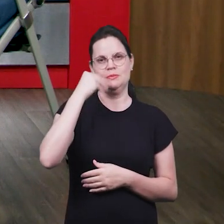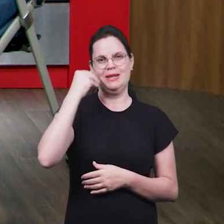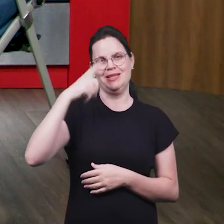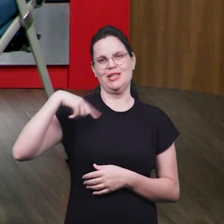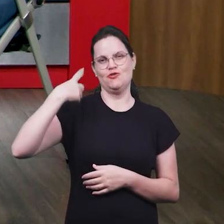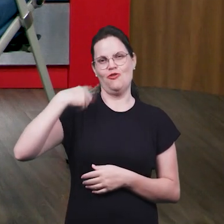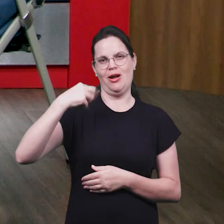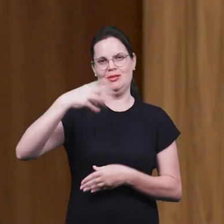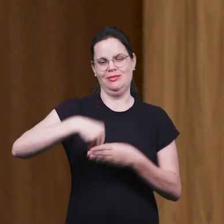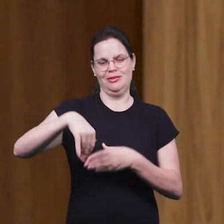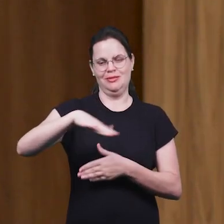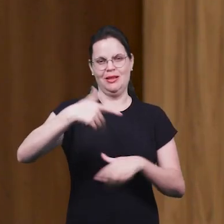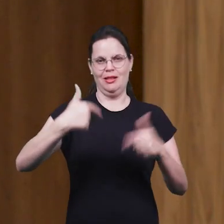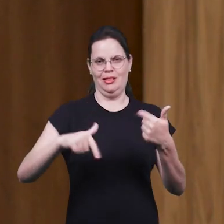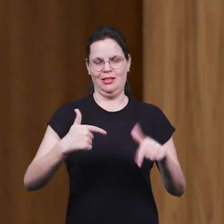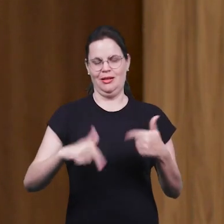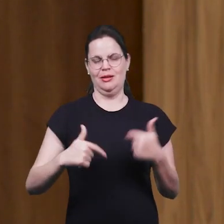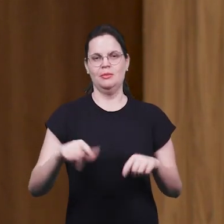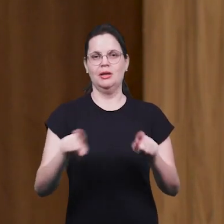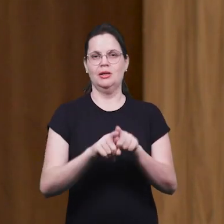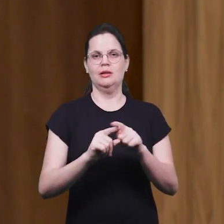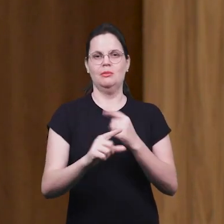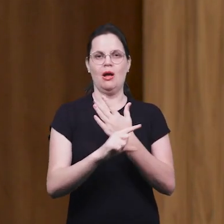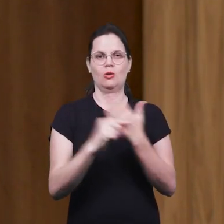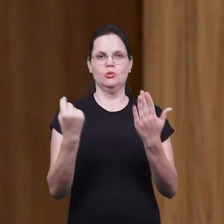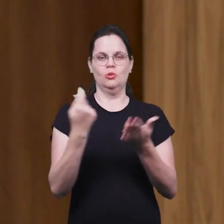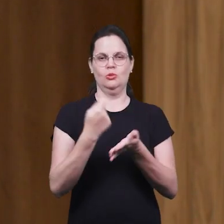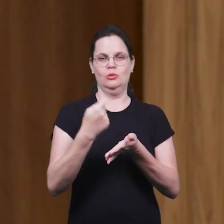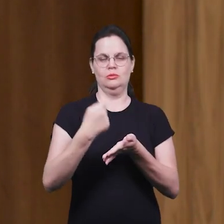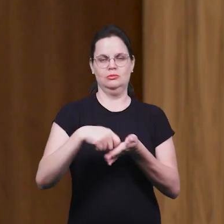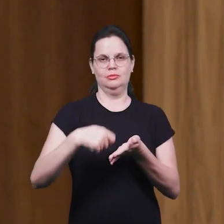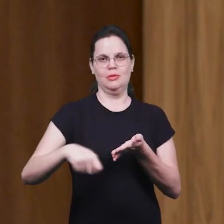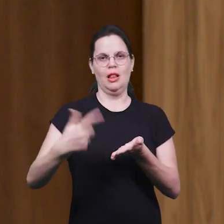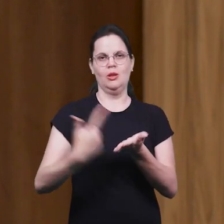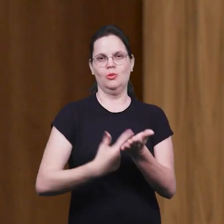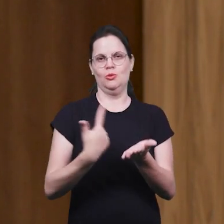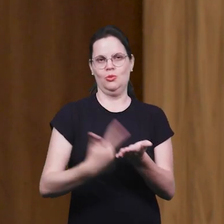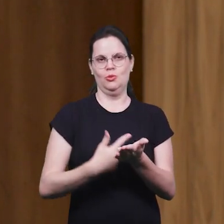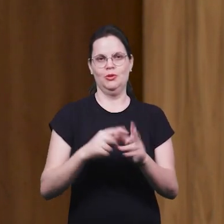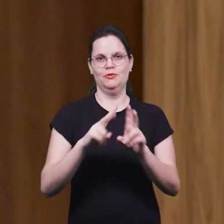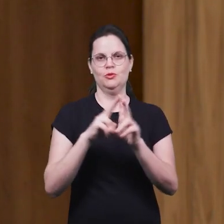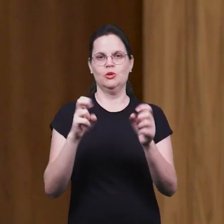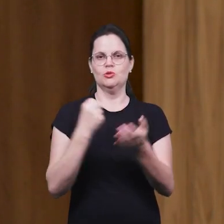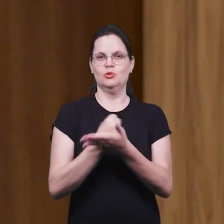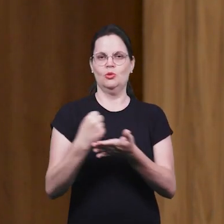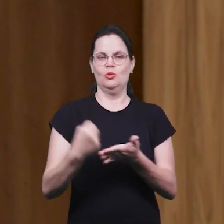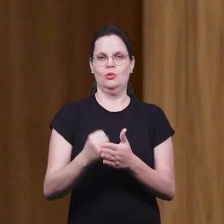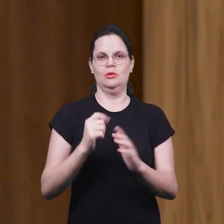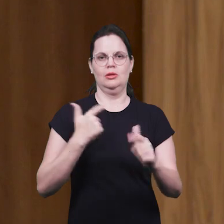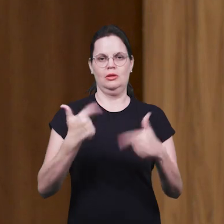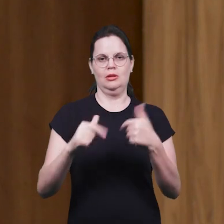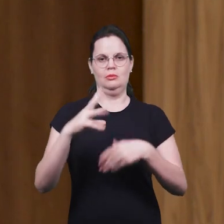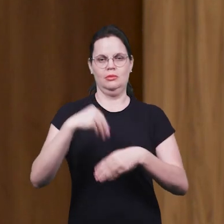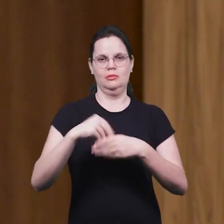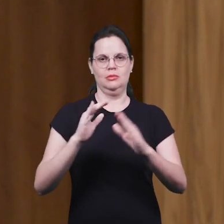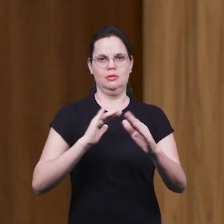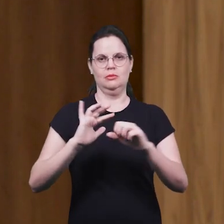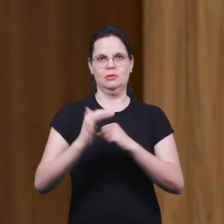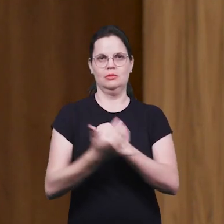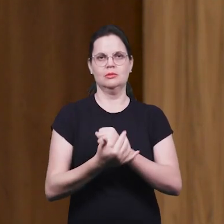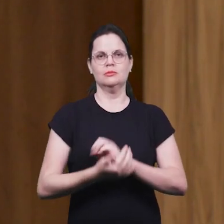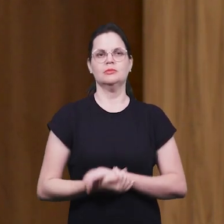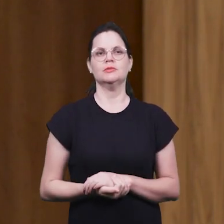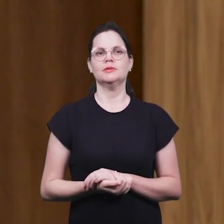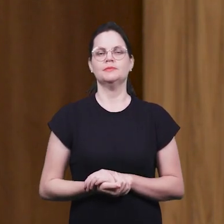advogado trabalhista, e coautor também, deste livro que nós citamos, dos contratos de trabalho, no período da pandemia da